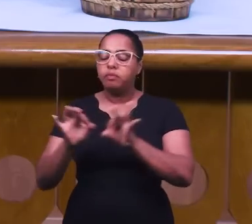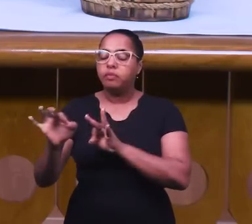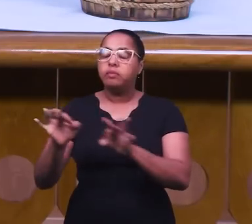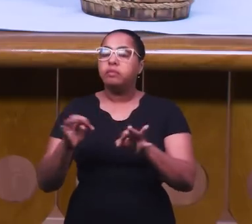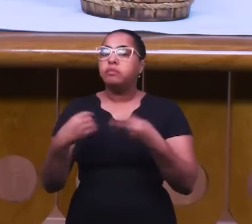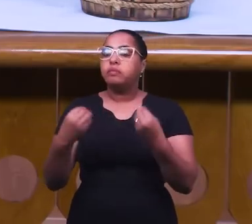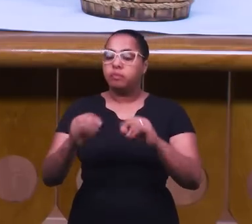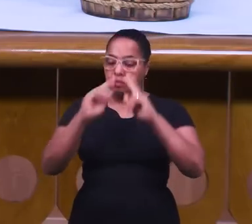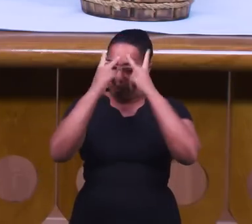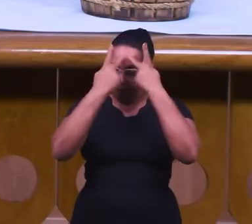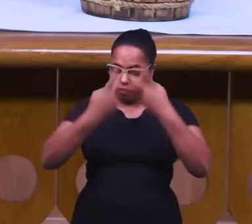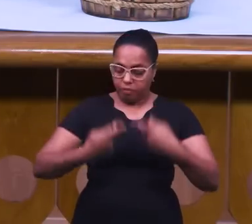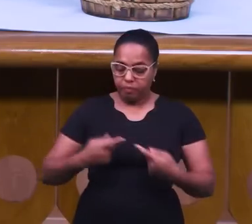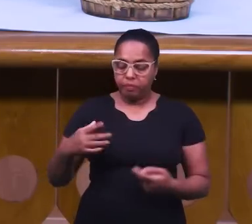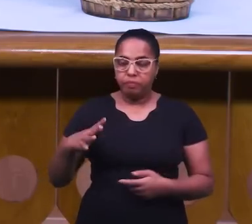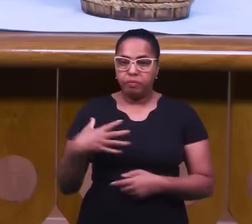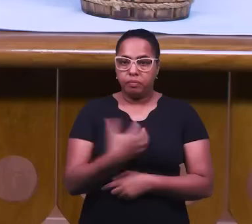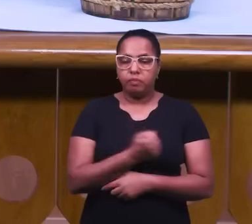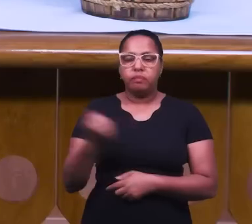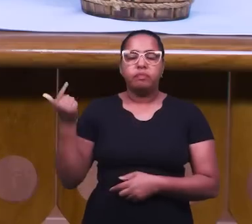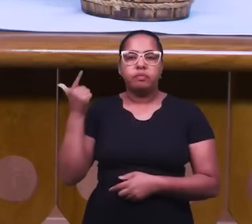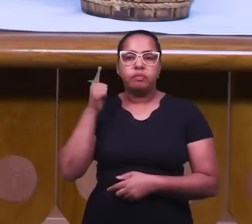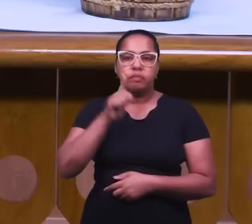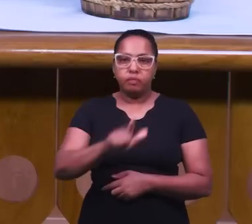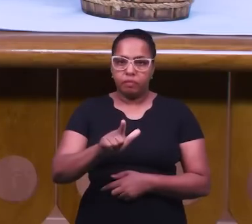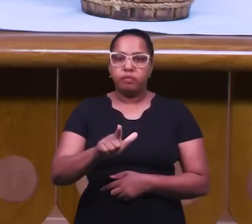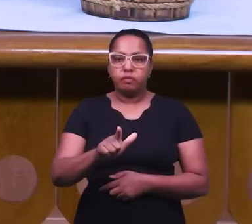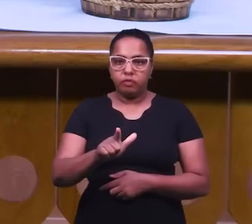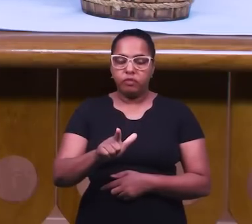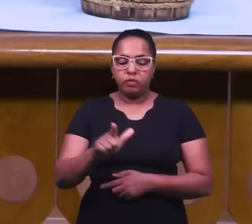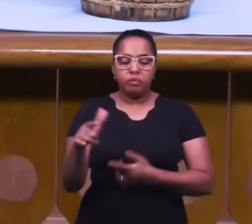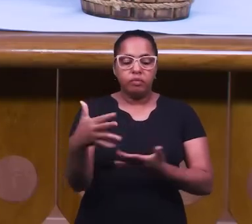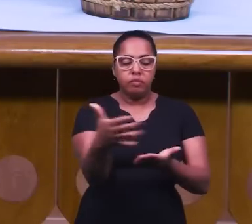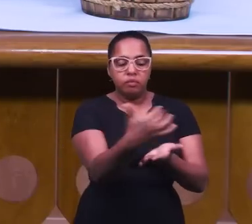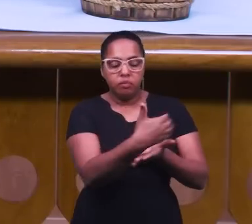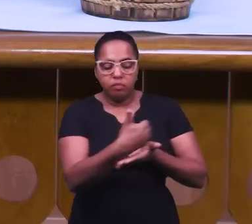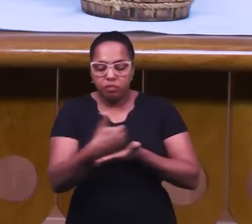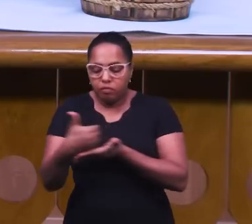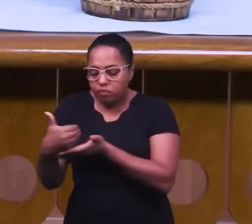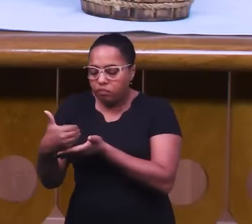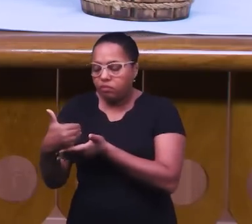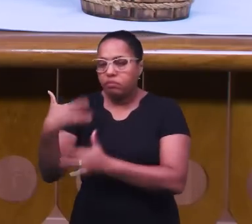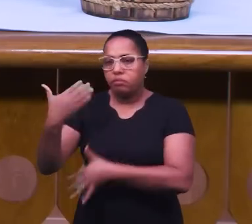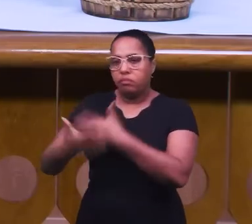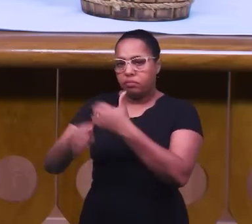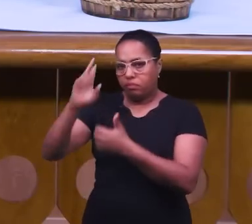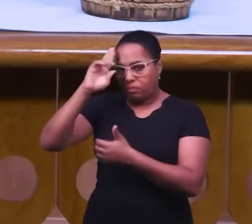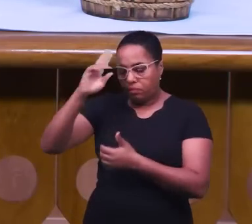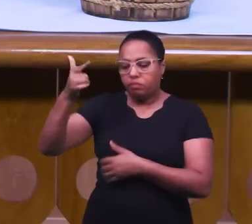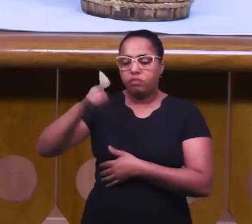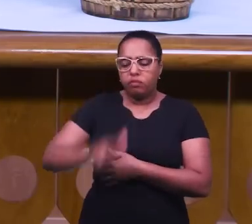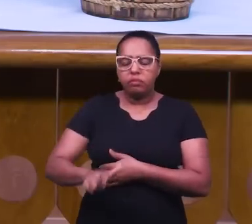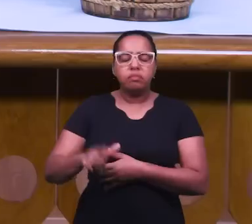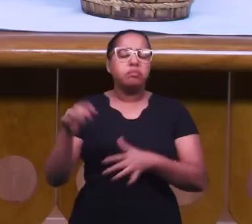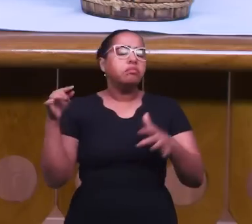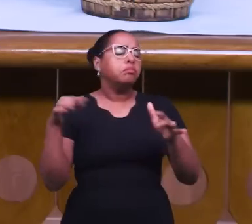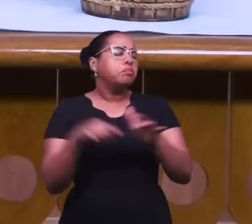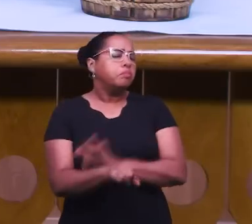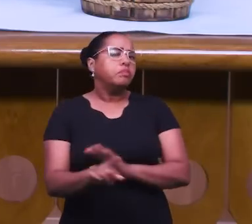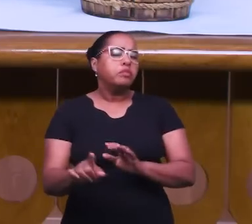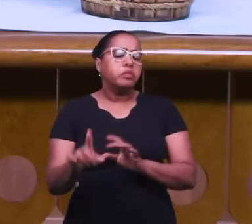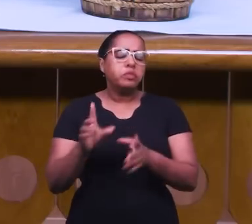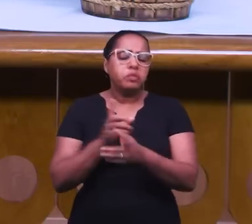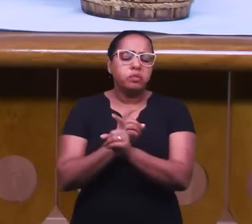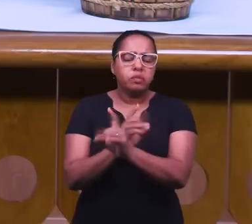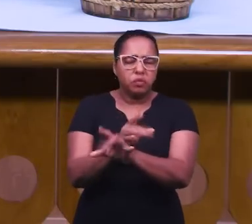a salvação do homem e trazer o homem de volta à sua presença. E quando nós perguntamos também se essa doutrina é